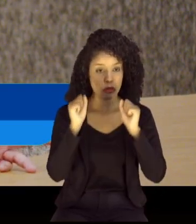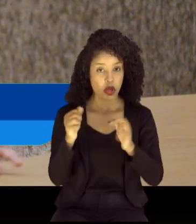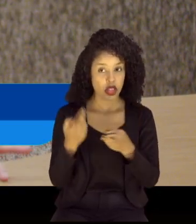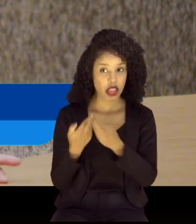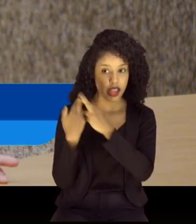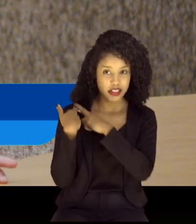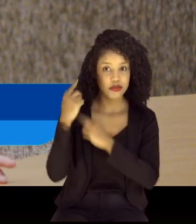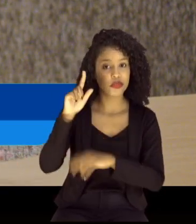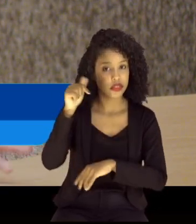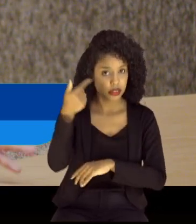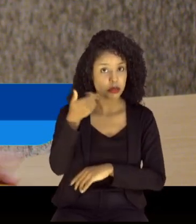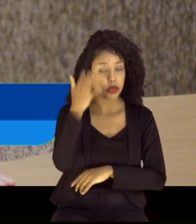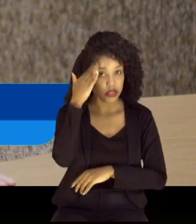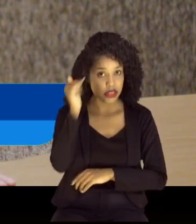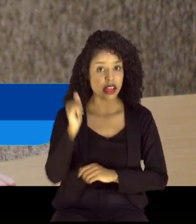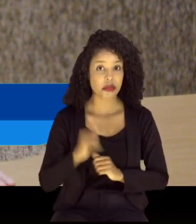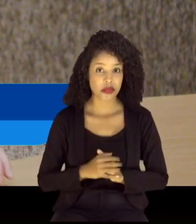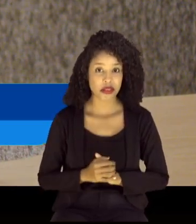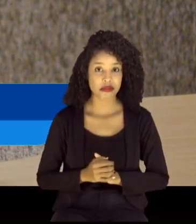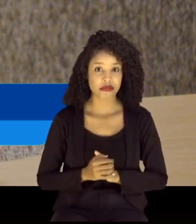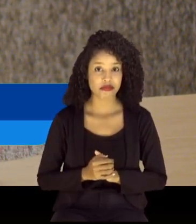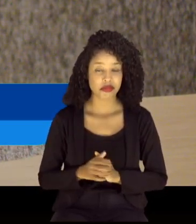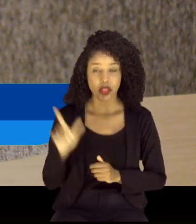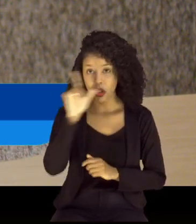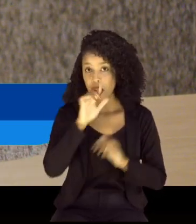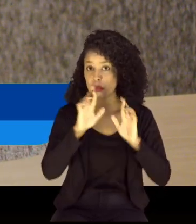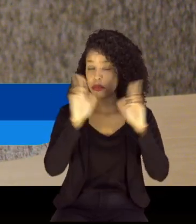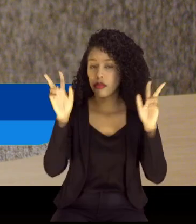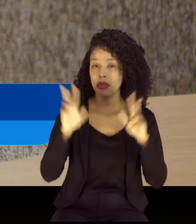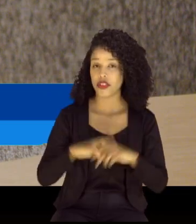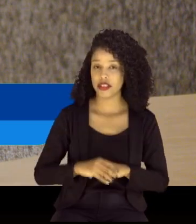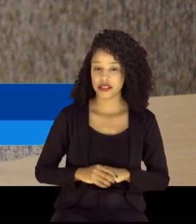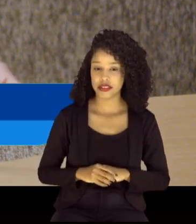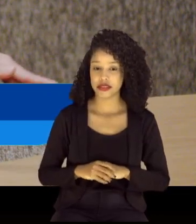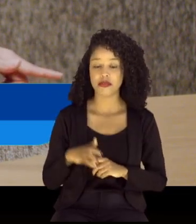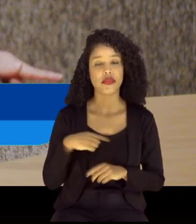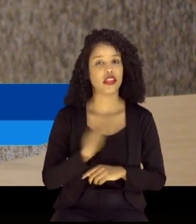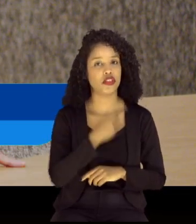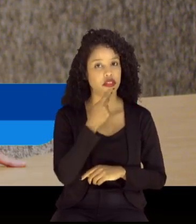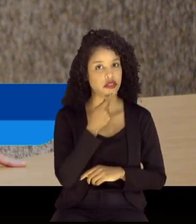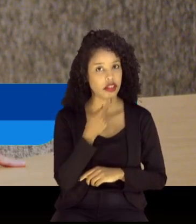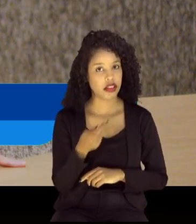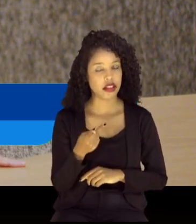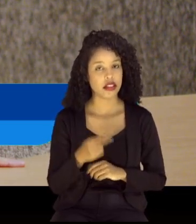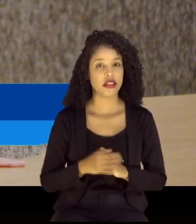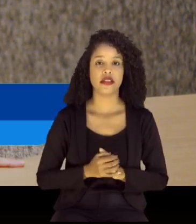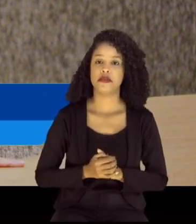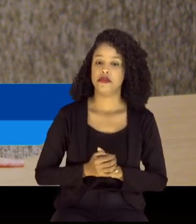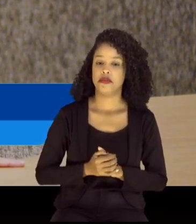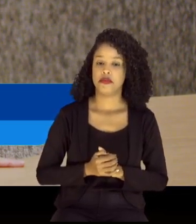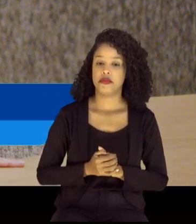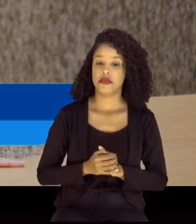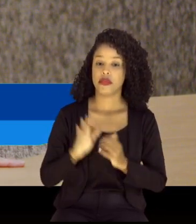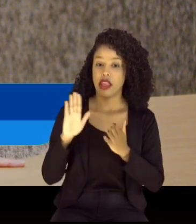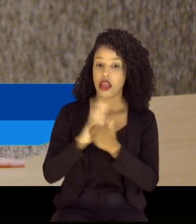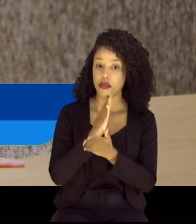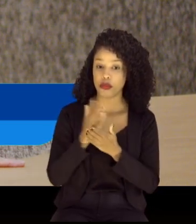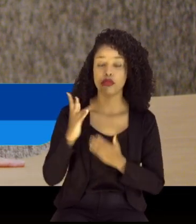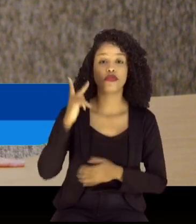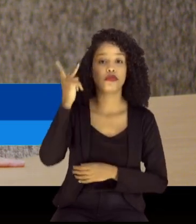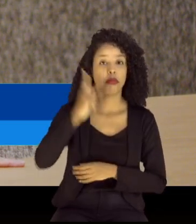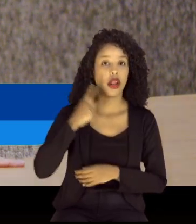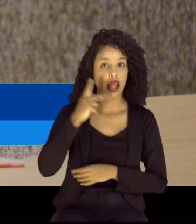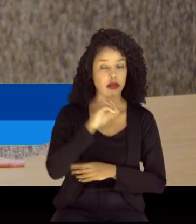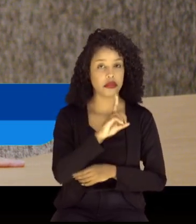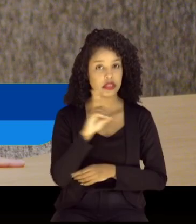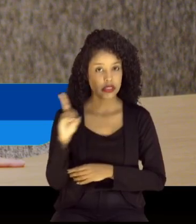sabia disso? Mudou a lógica. E a gente vem dizendo, isso chegou para alguns parlamentares de